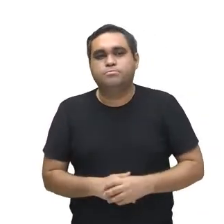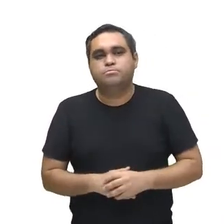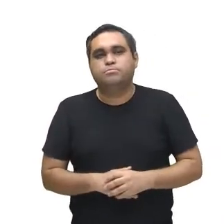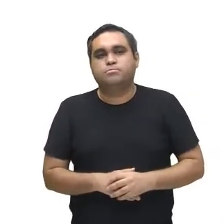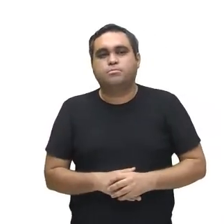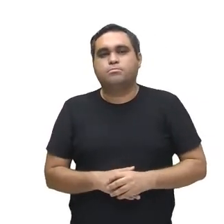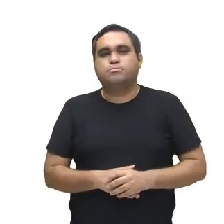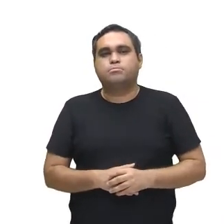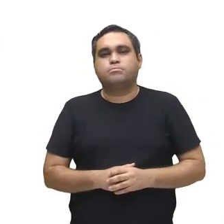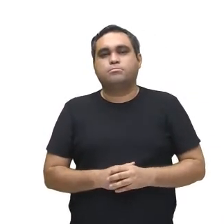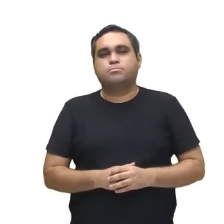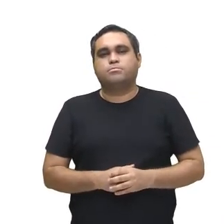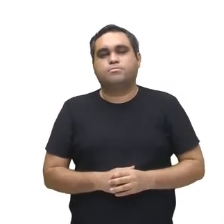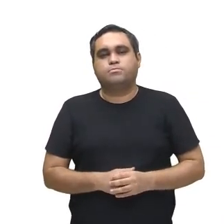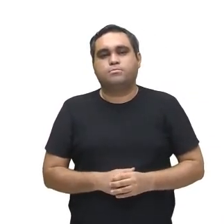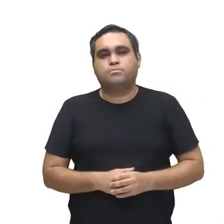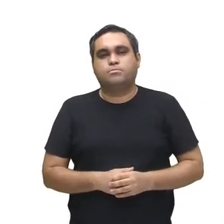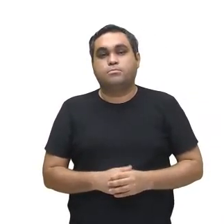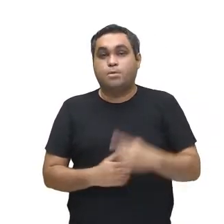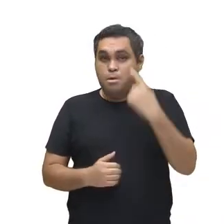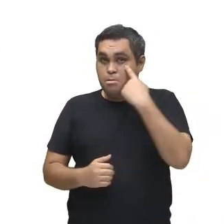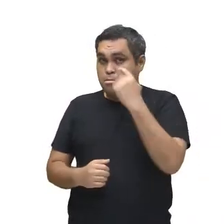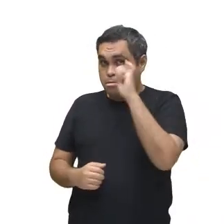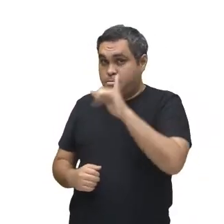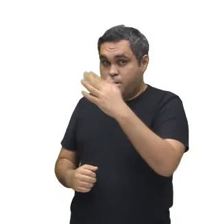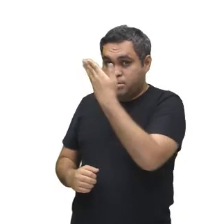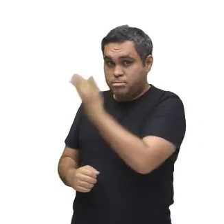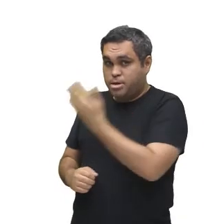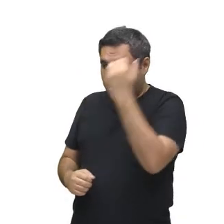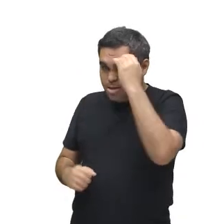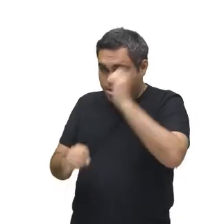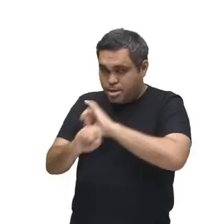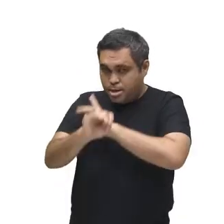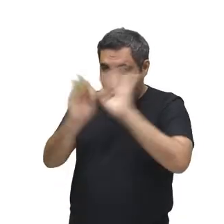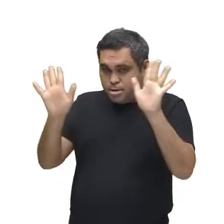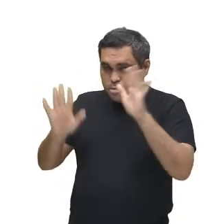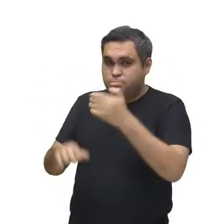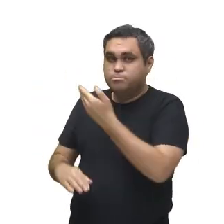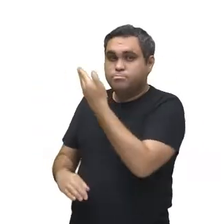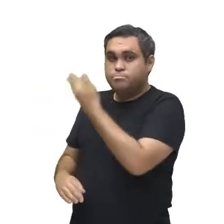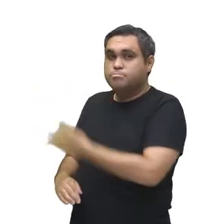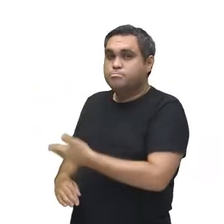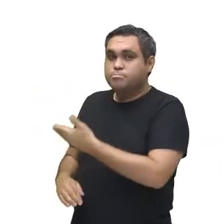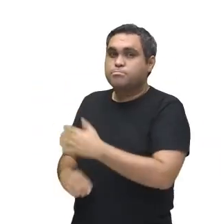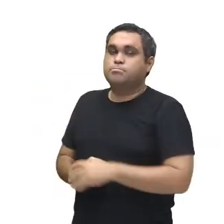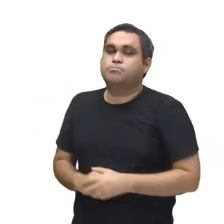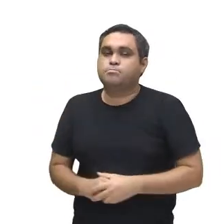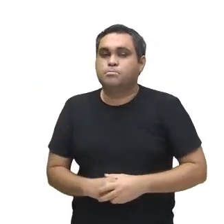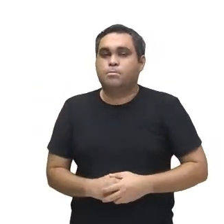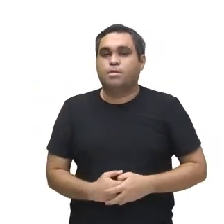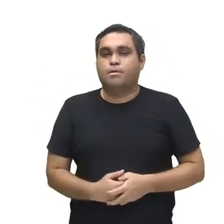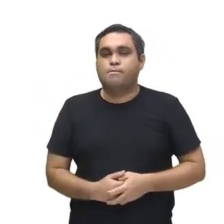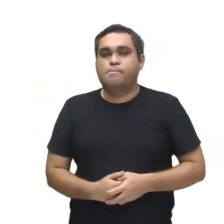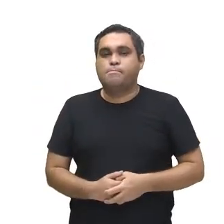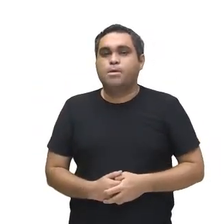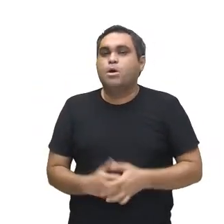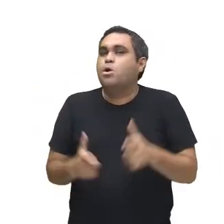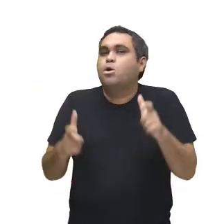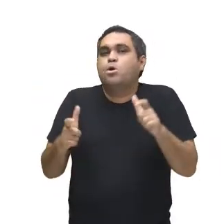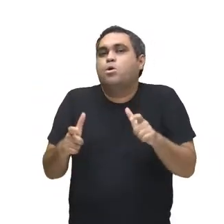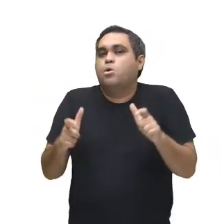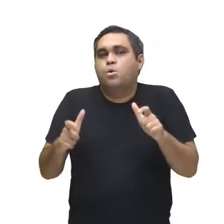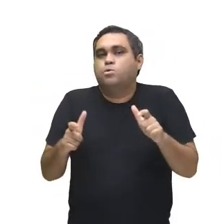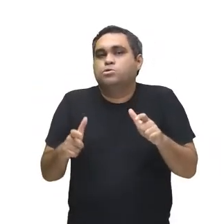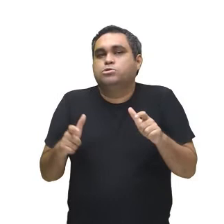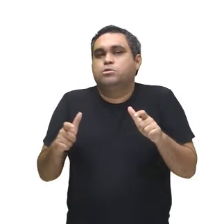Próximo. Aqui um mapa para vocês entenderem de forma um pouco mais precisa onde se localiza o Estreito